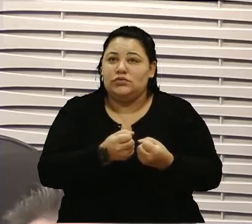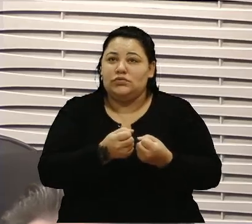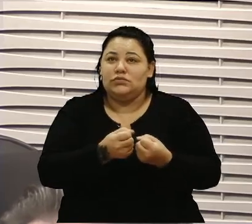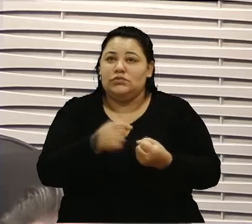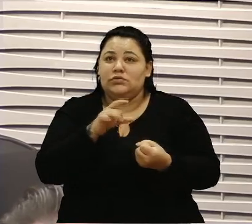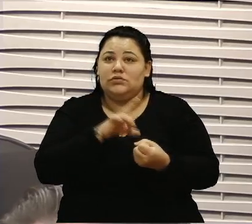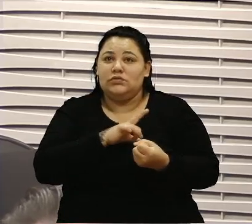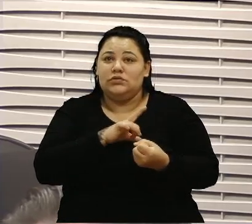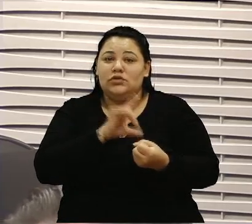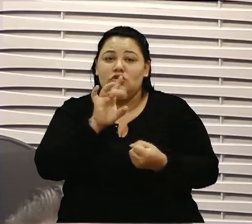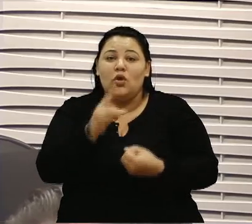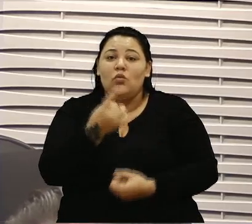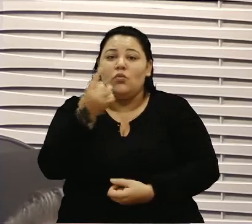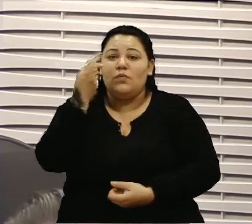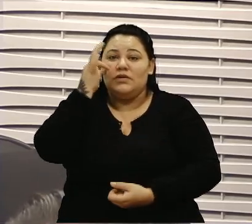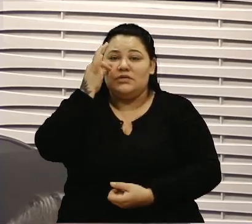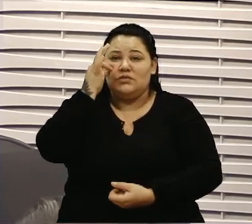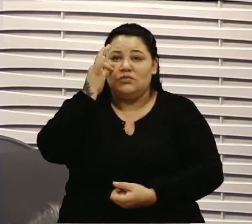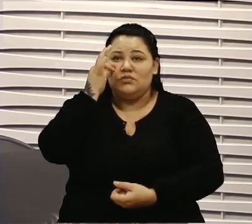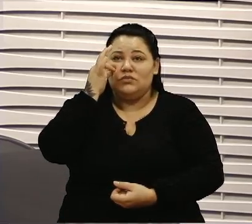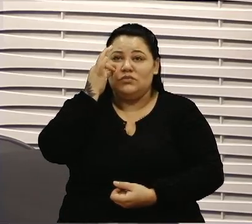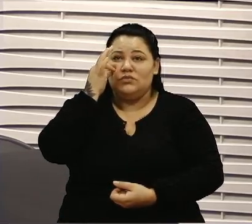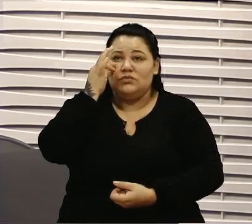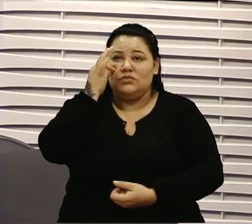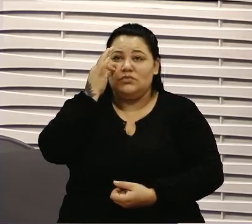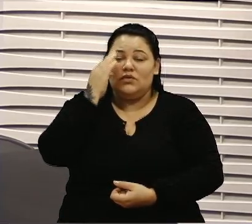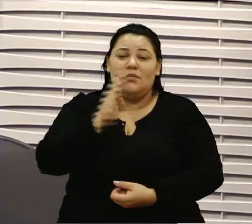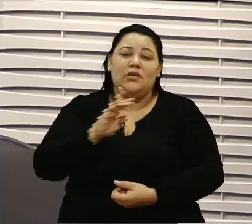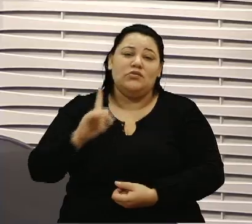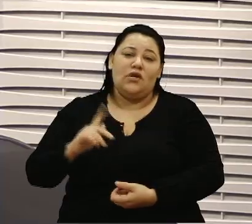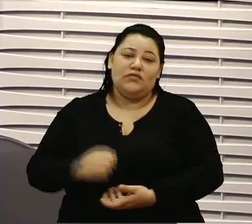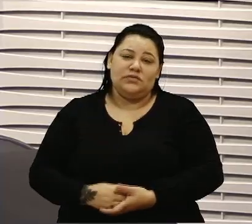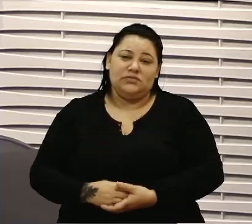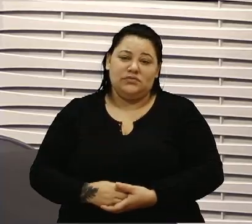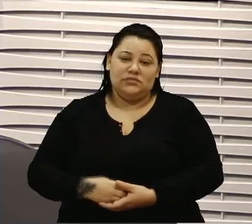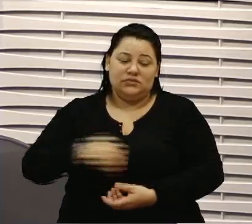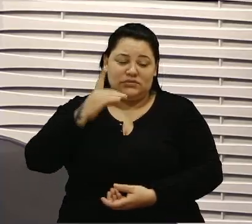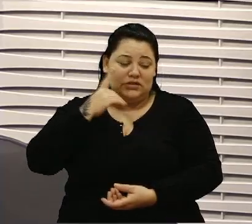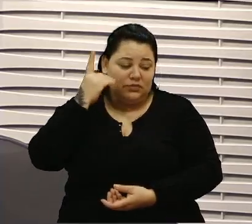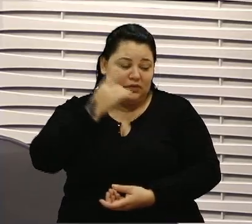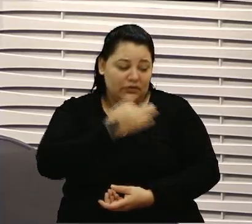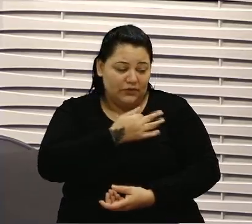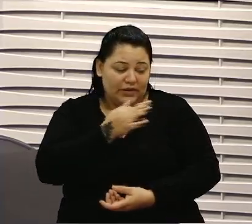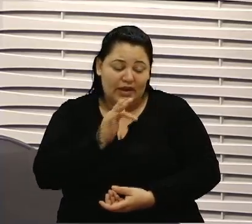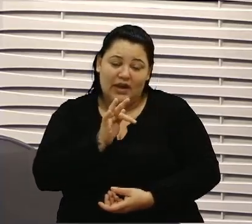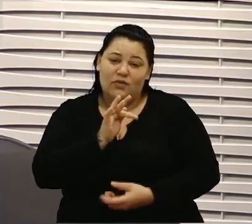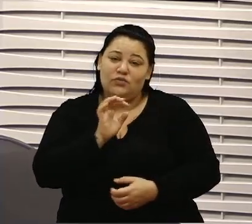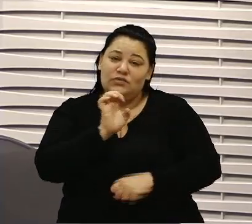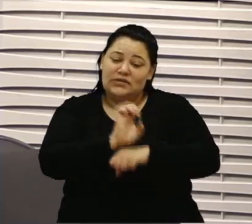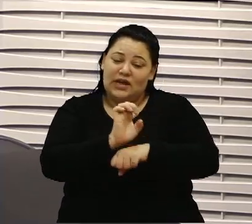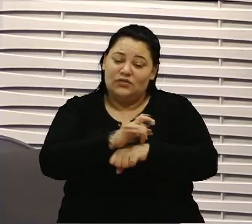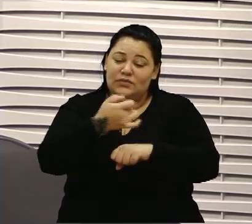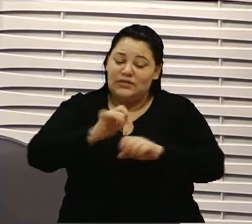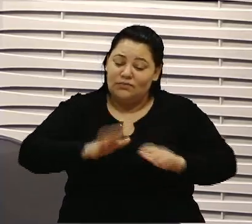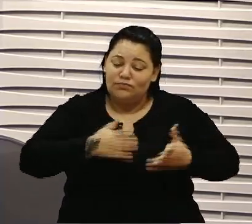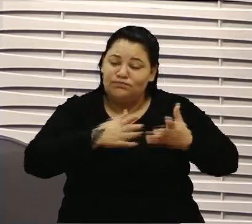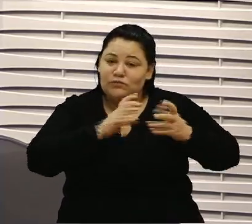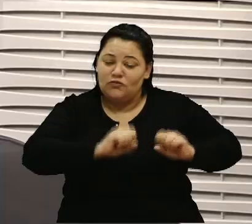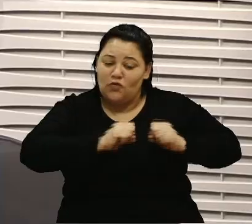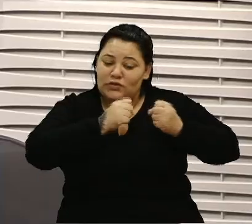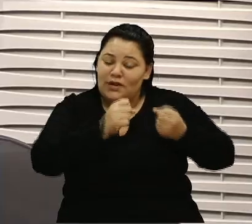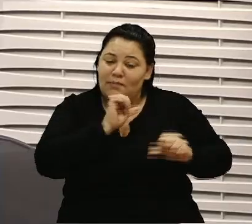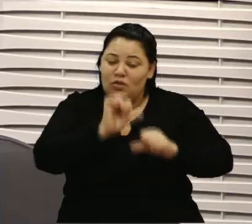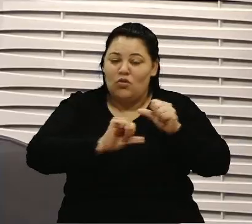Bento. Então, os deputados federais e estaduais têm que se enganjar para mudar essa lei, para